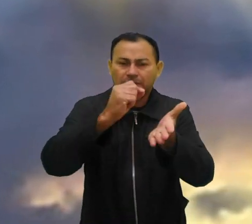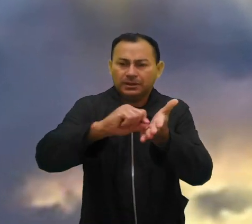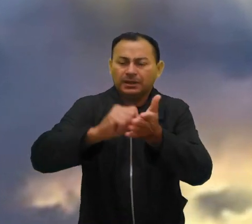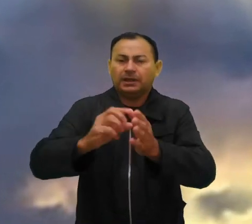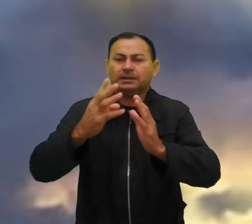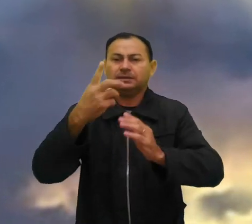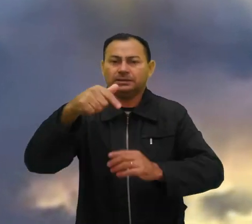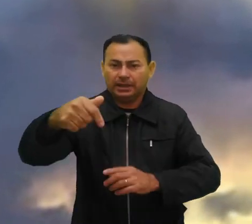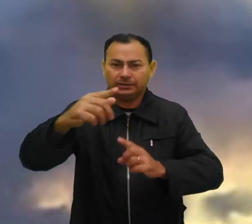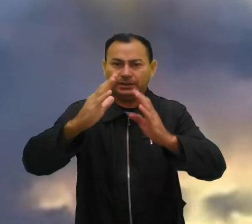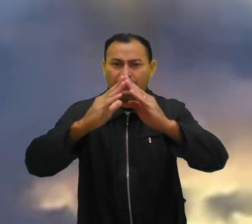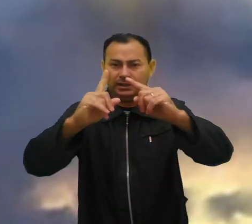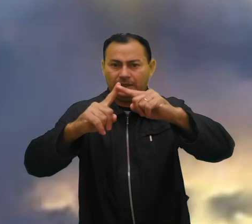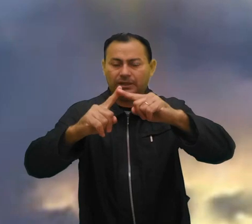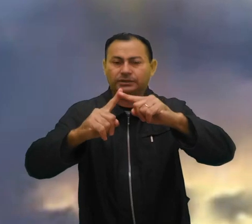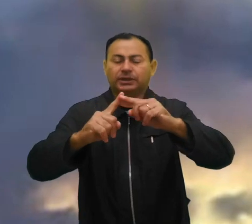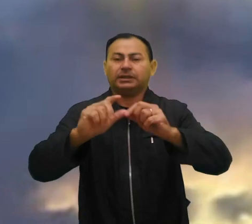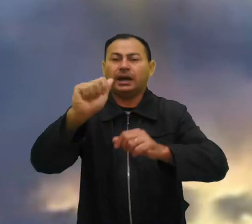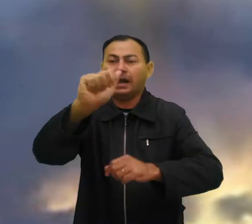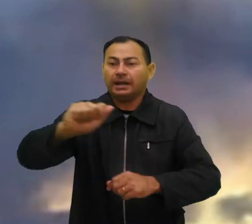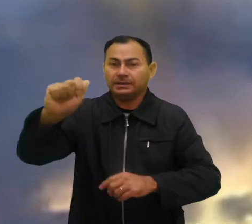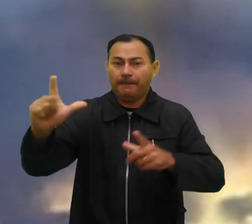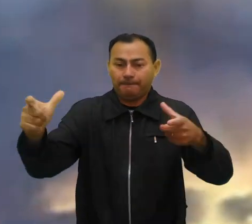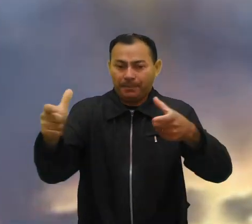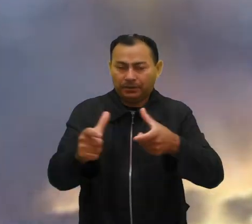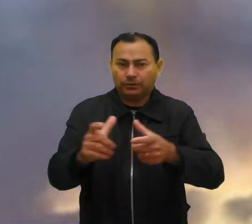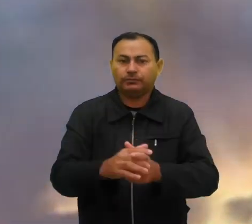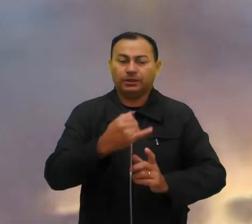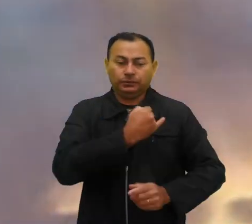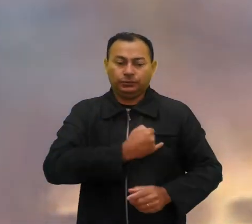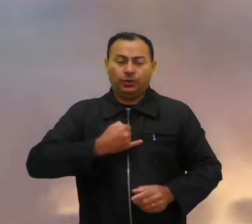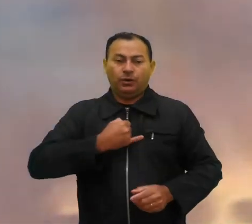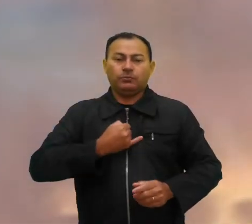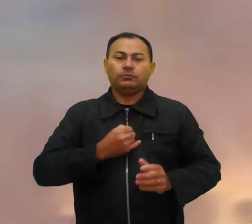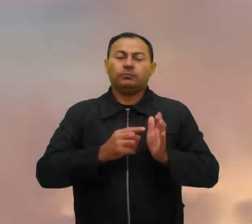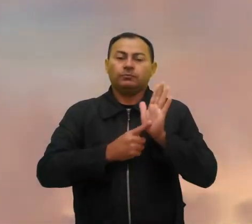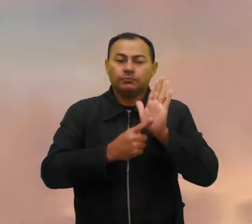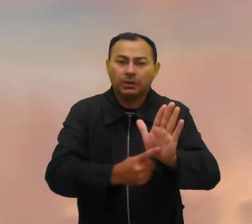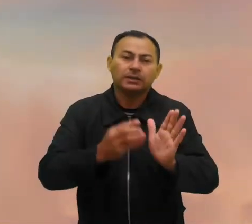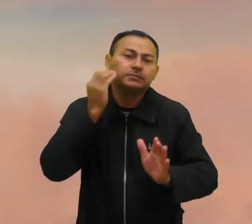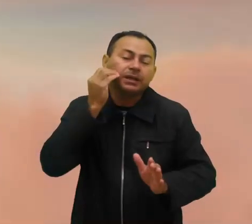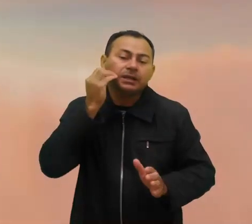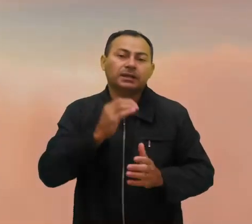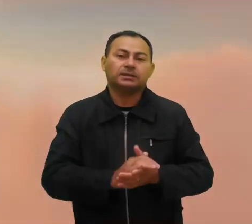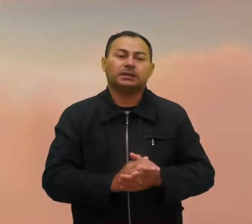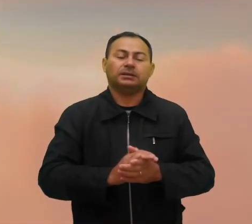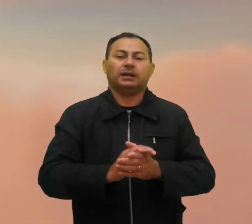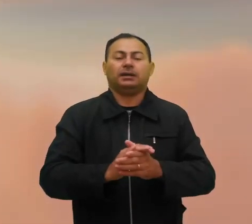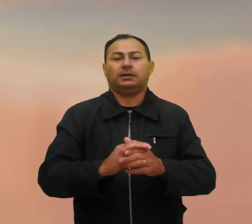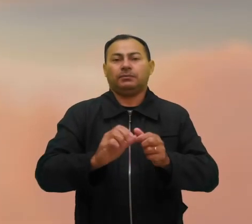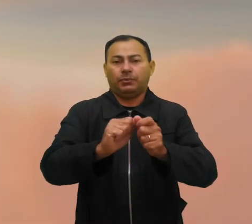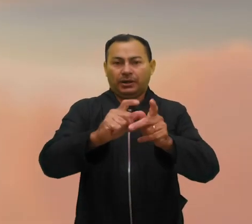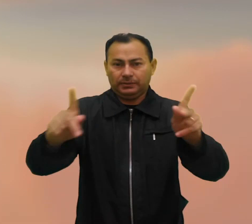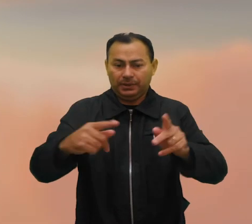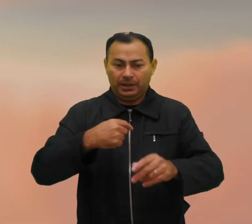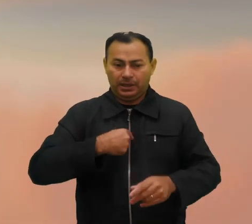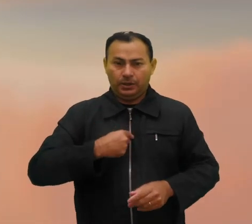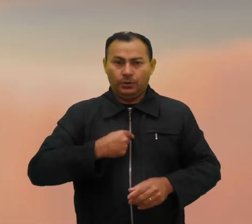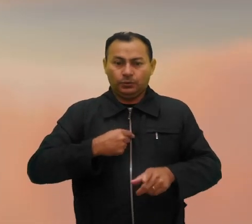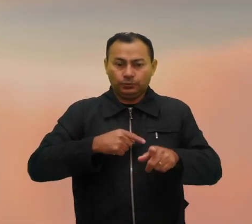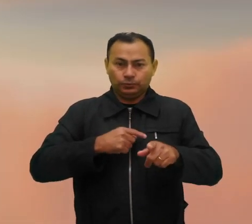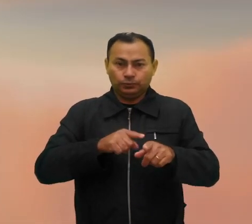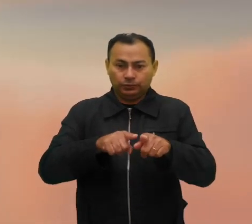Menor. João relata sua experiência no primeiro capítulo do Apocalipse. Eu, João, irmão e companheiro de vocês